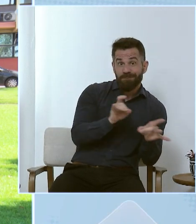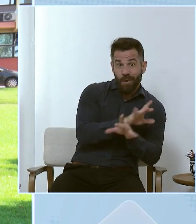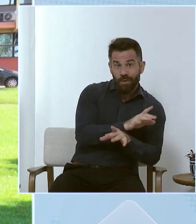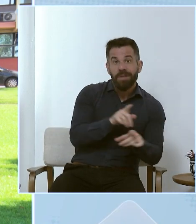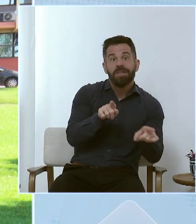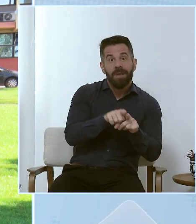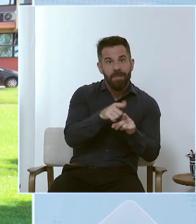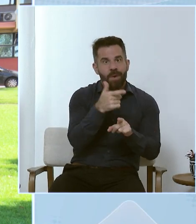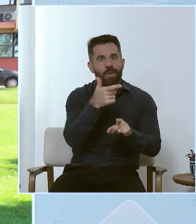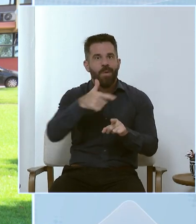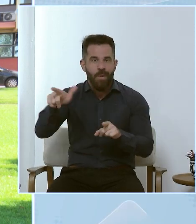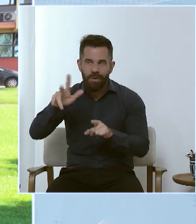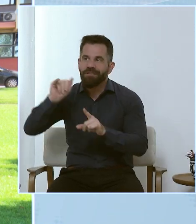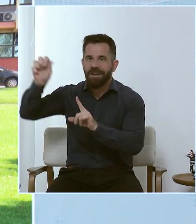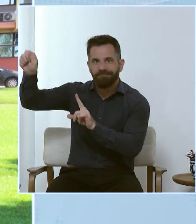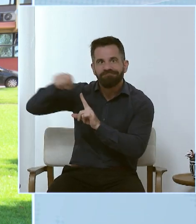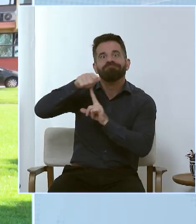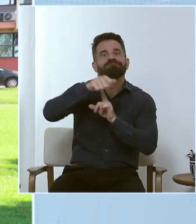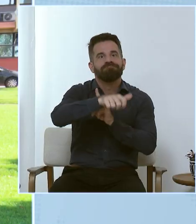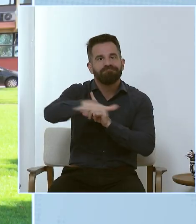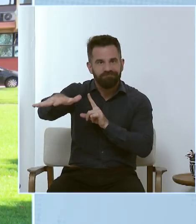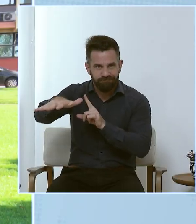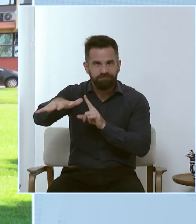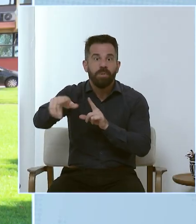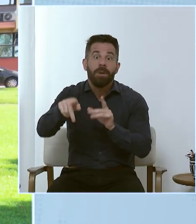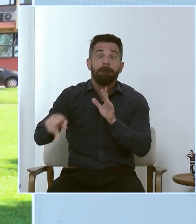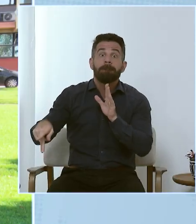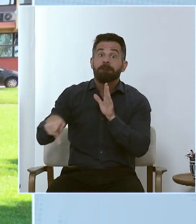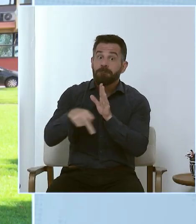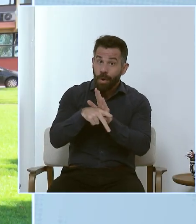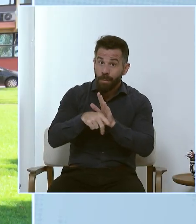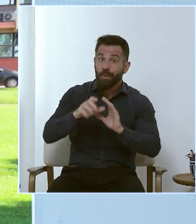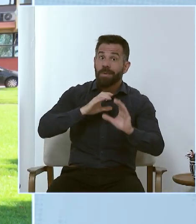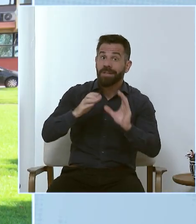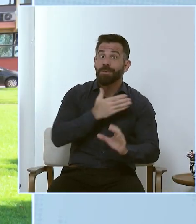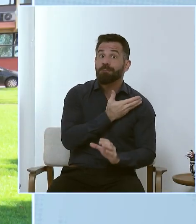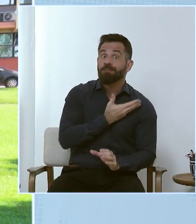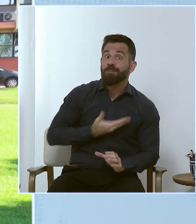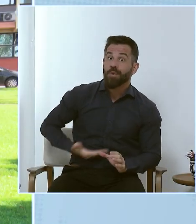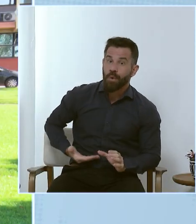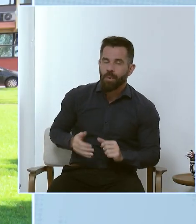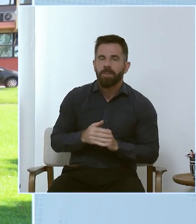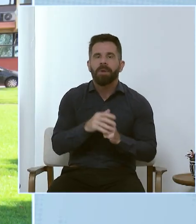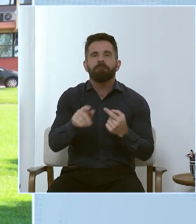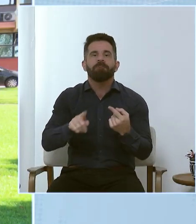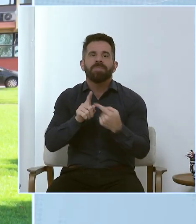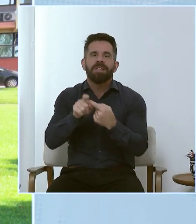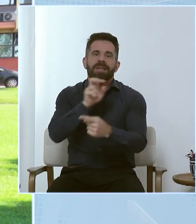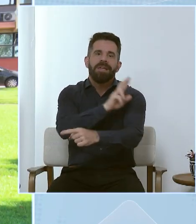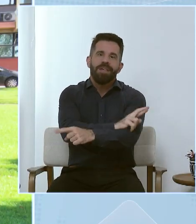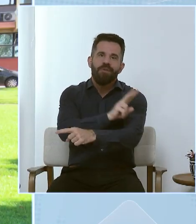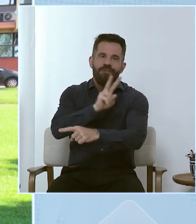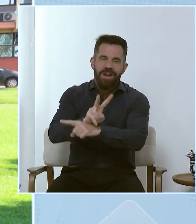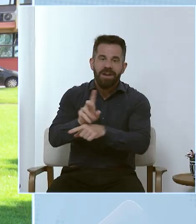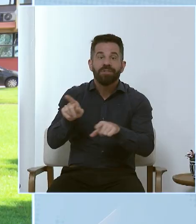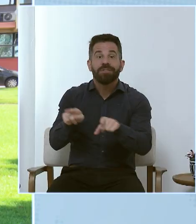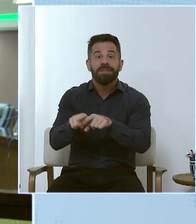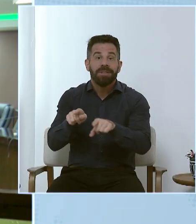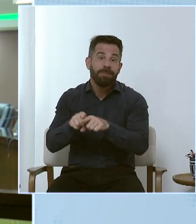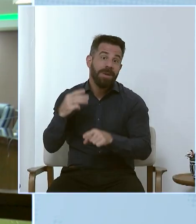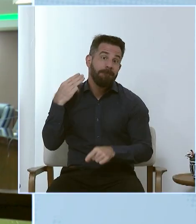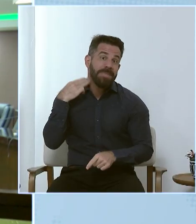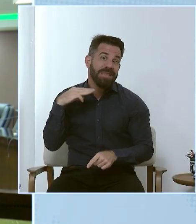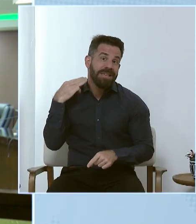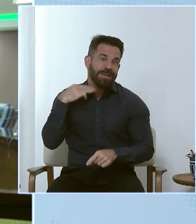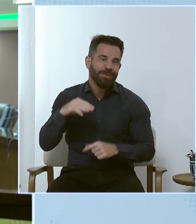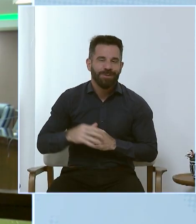receberam retransmissoras da Rede Nacional de Comunicação Pública nesse ano, os municípios de Rio Verde e Mineiros. Então é